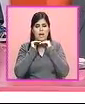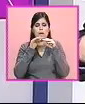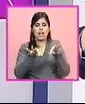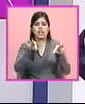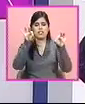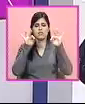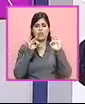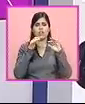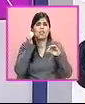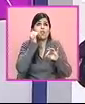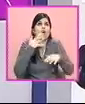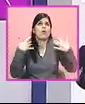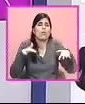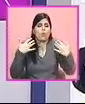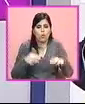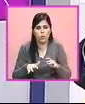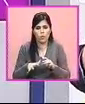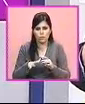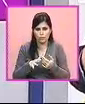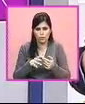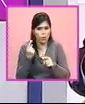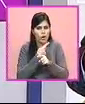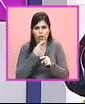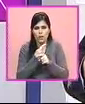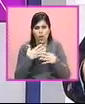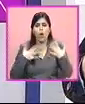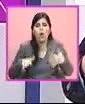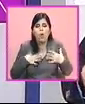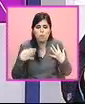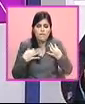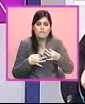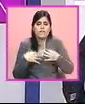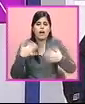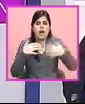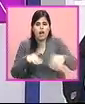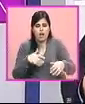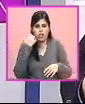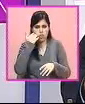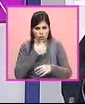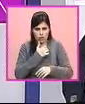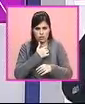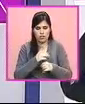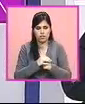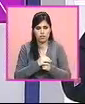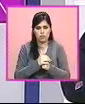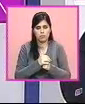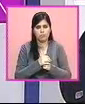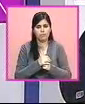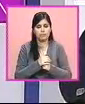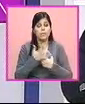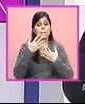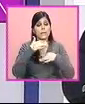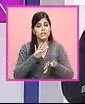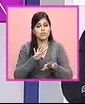camisa de dormir à pele. Basta o encosto da peça de roupa para provocar um desconforto intenso e muito incómodo.